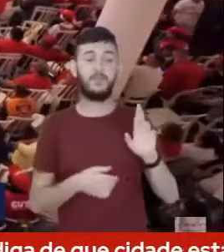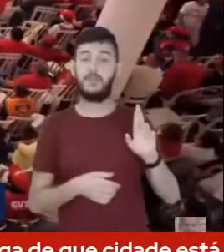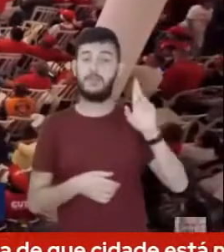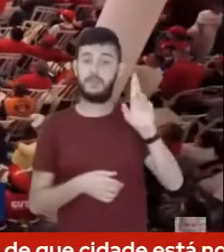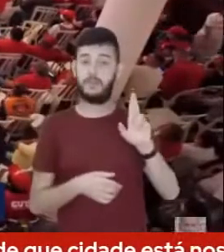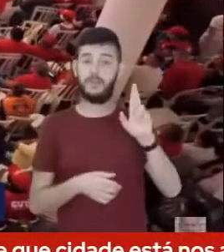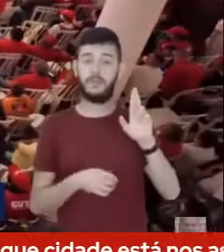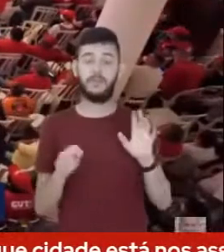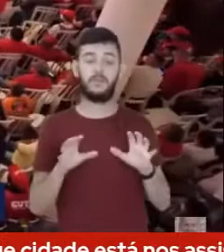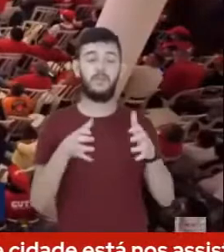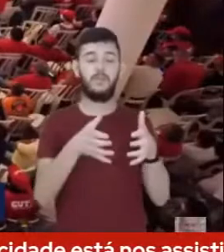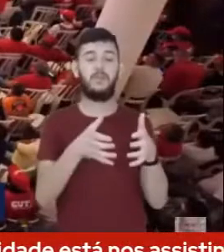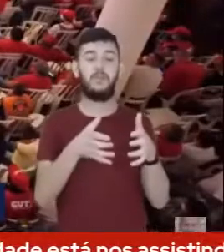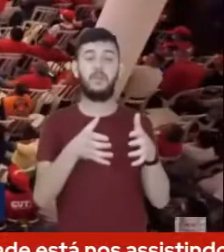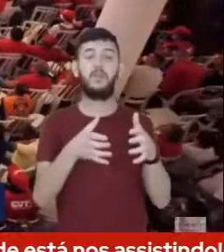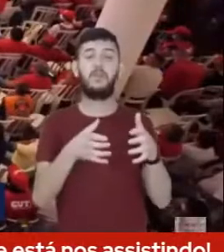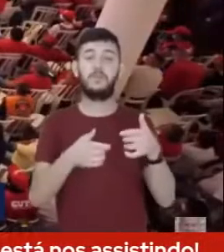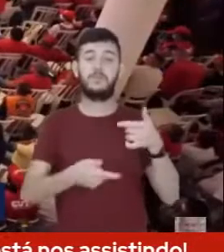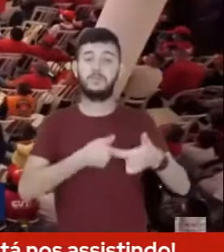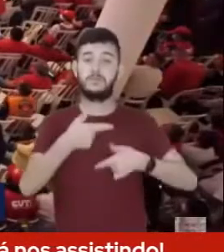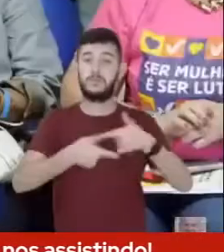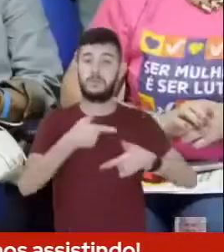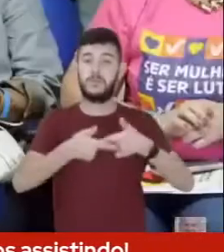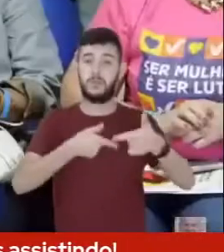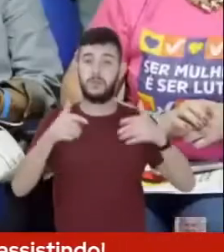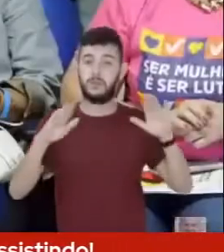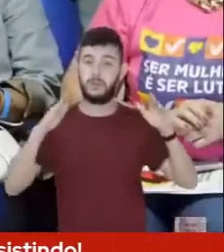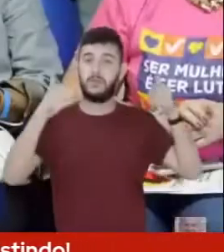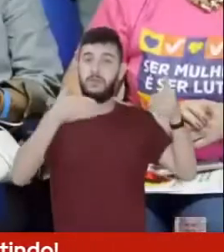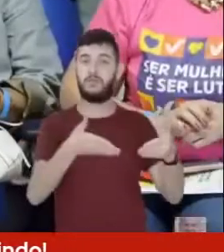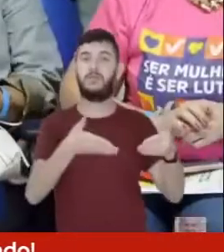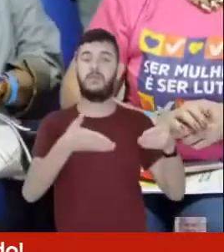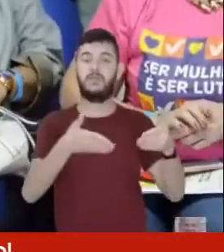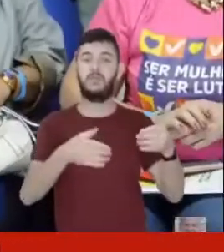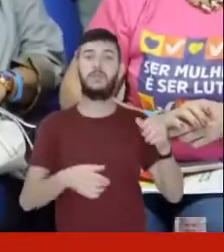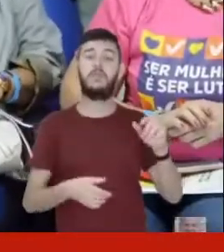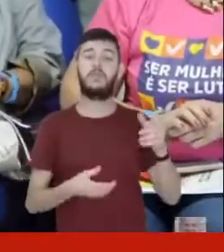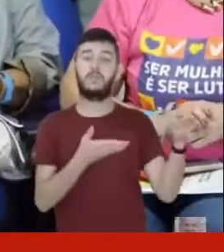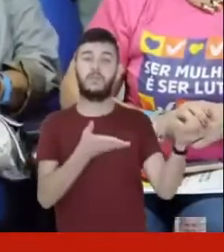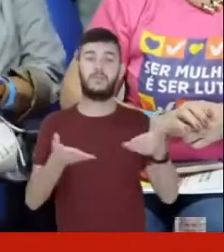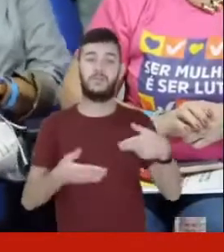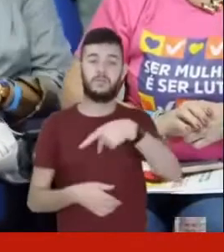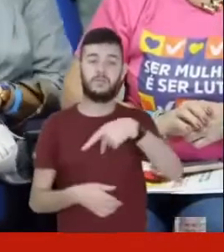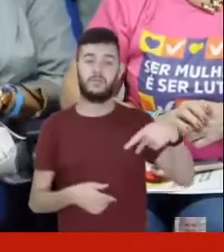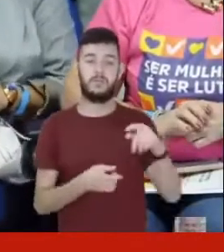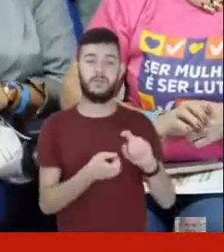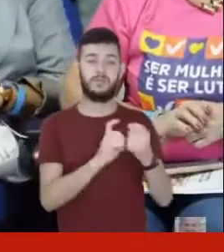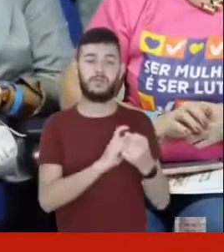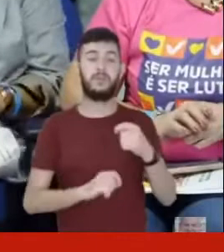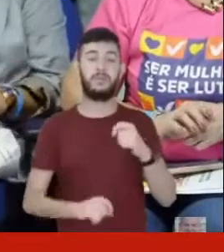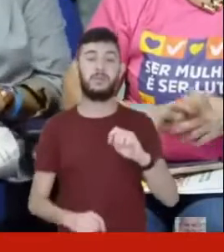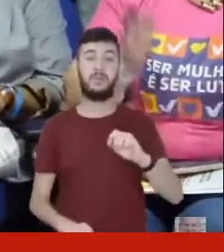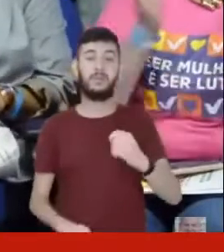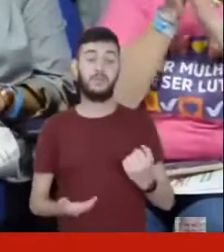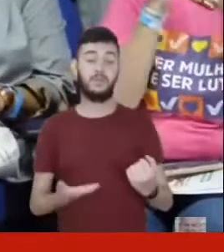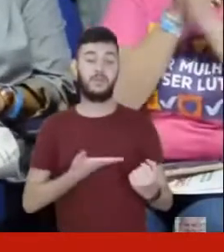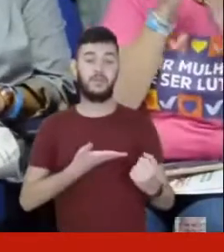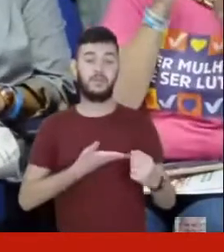dos Trabalhadores. Chamar o seu presidente, companheiro Ricardo Patá.